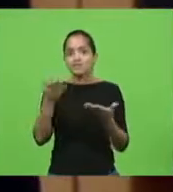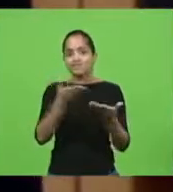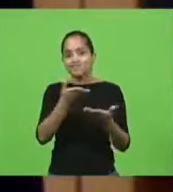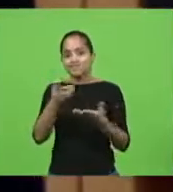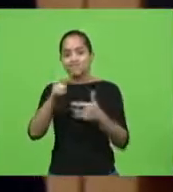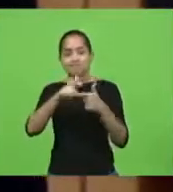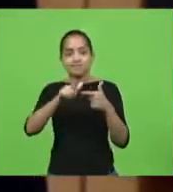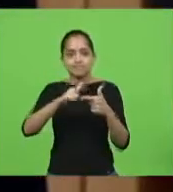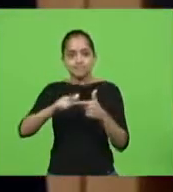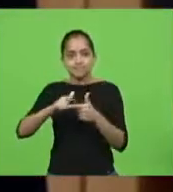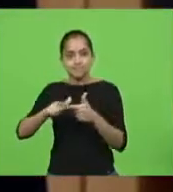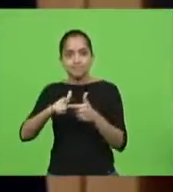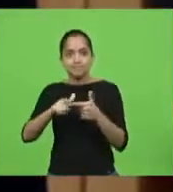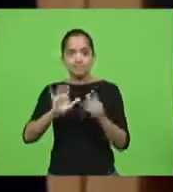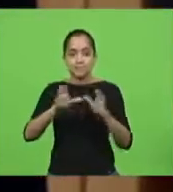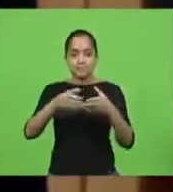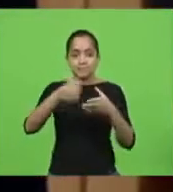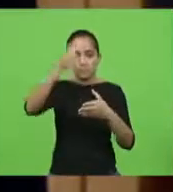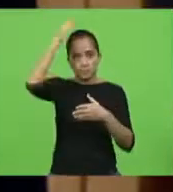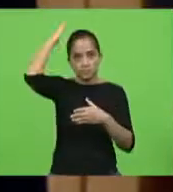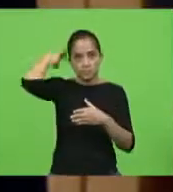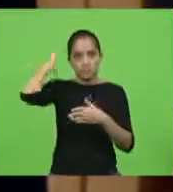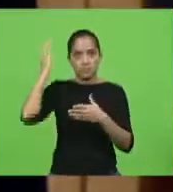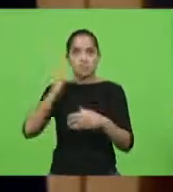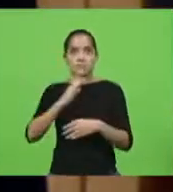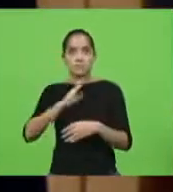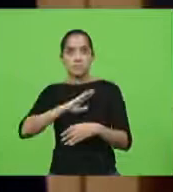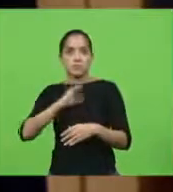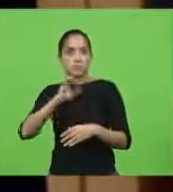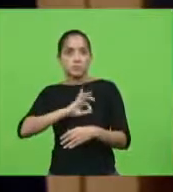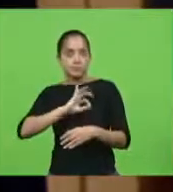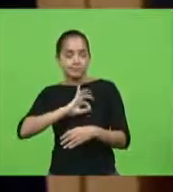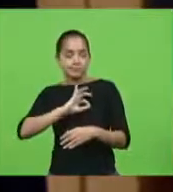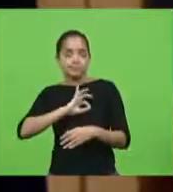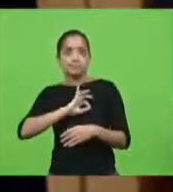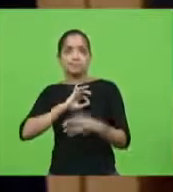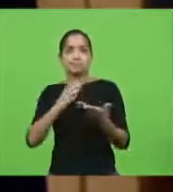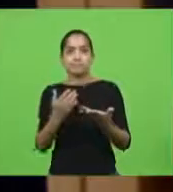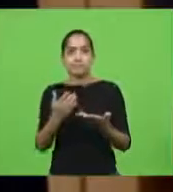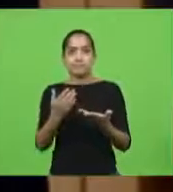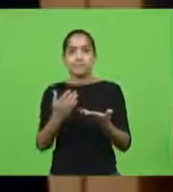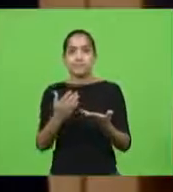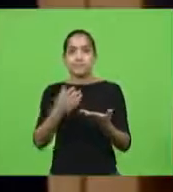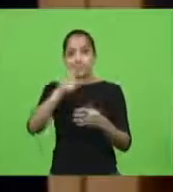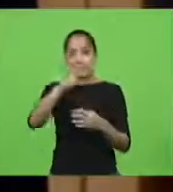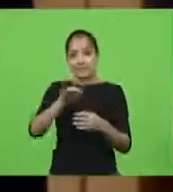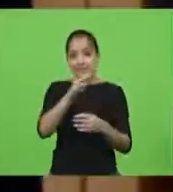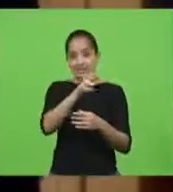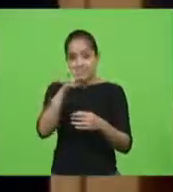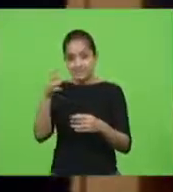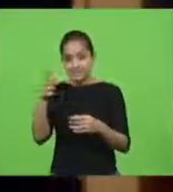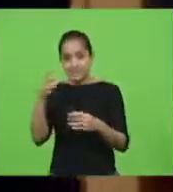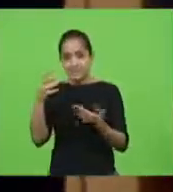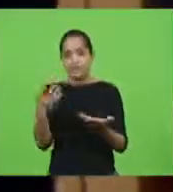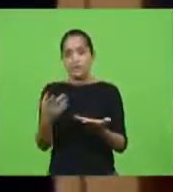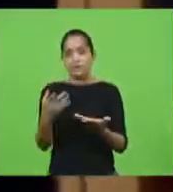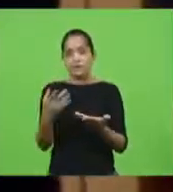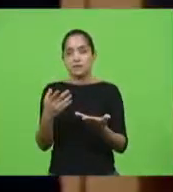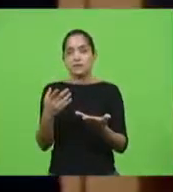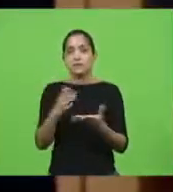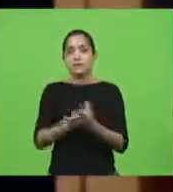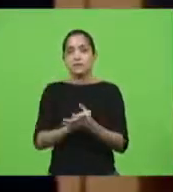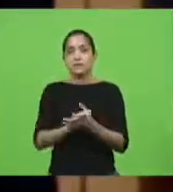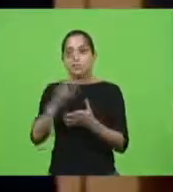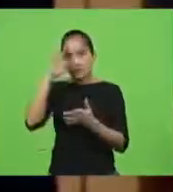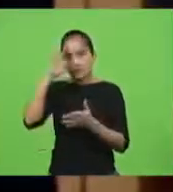ardido que era para os nossos bombeiros, né, para os nossos praças, para os mais humildes, dessa situação da escala. Folgo em saber que a gente vai ter uma